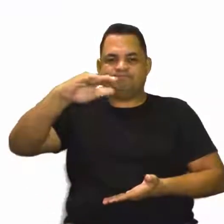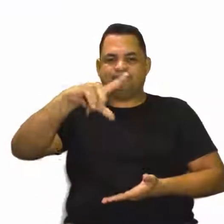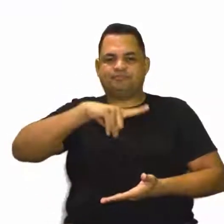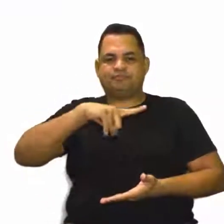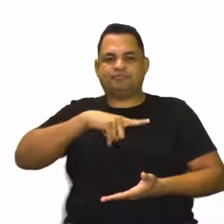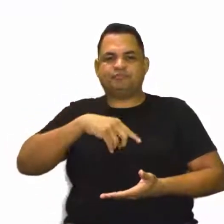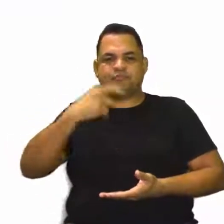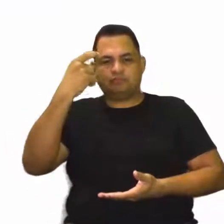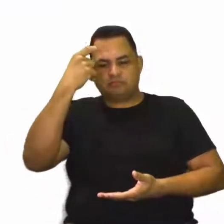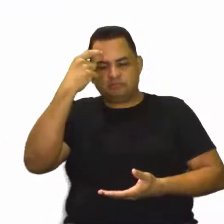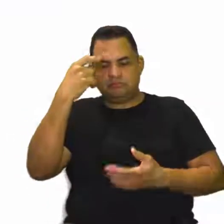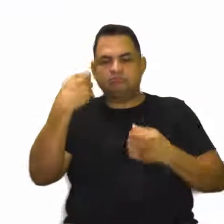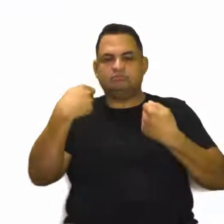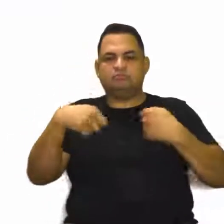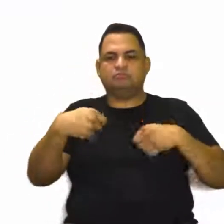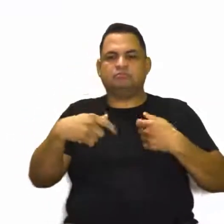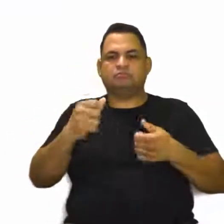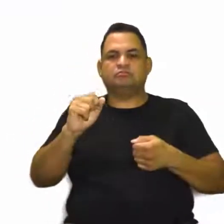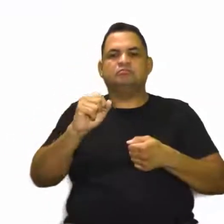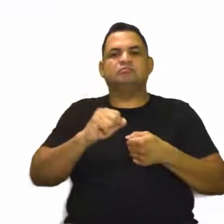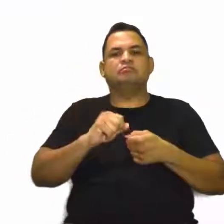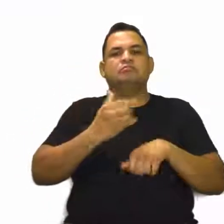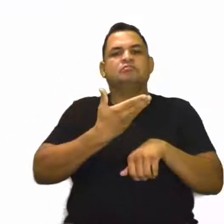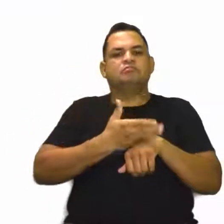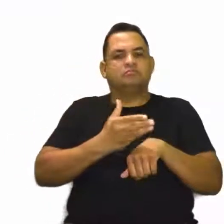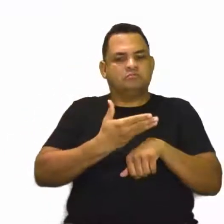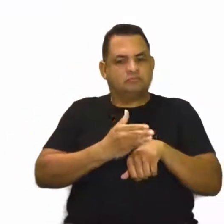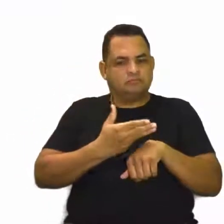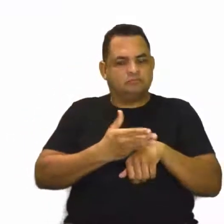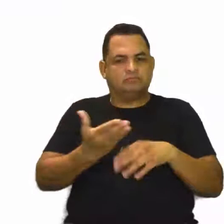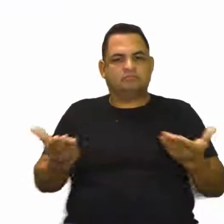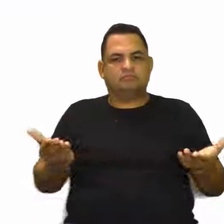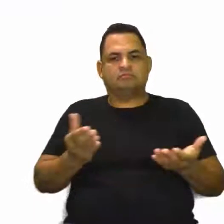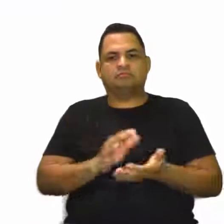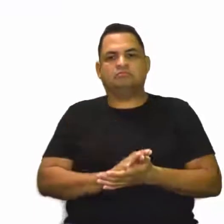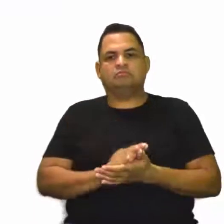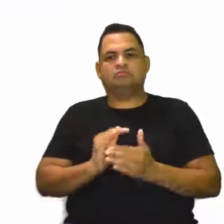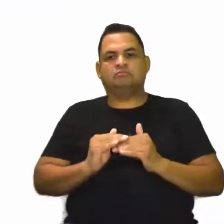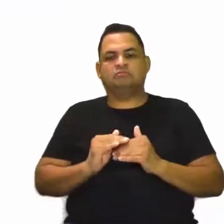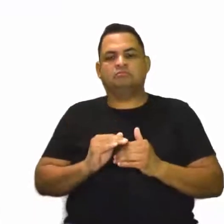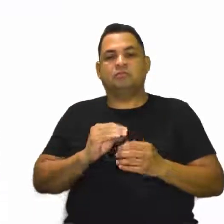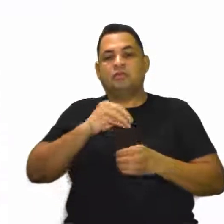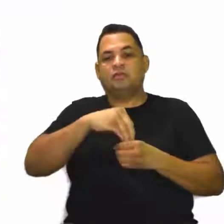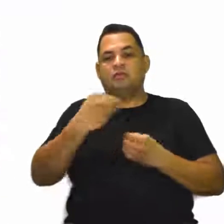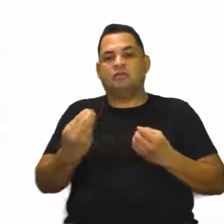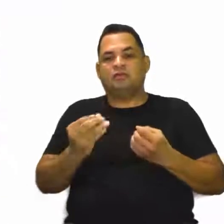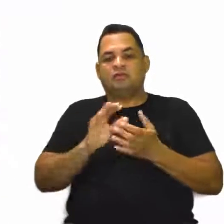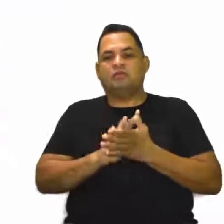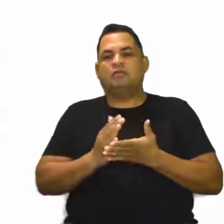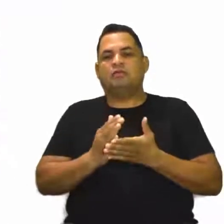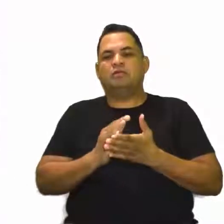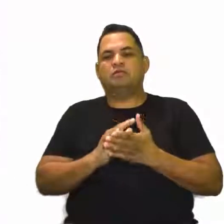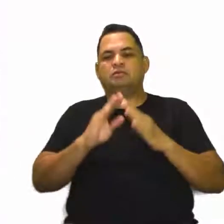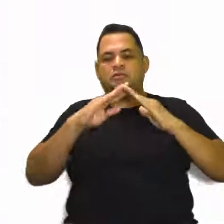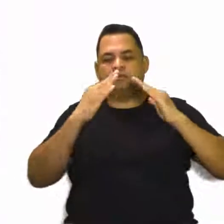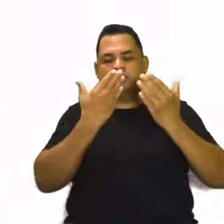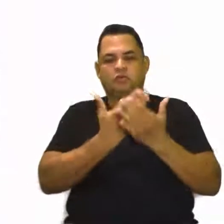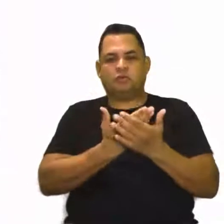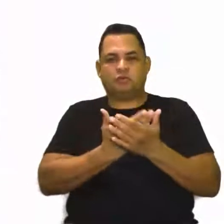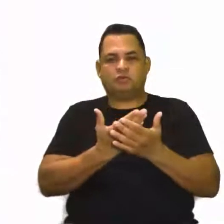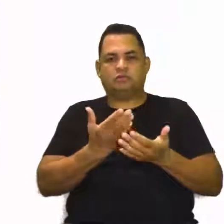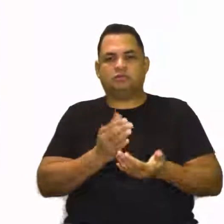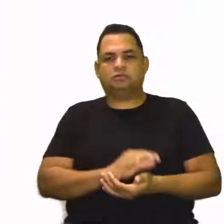essa consciência de que ele precisa realizar as práticas. Exato. Né? Além da escola. O trabalho com as aulas de educação física, na verdade, eles